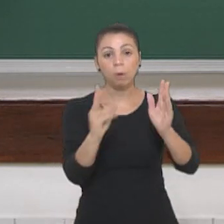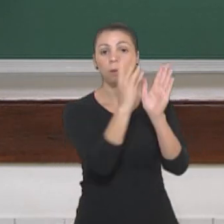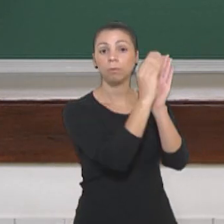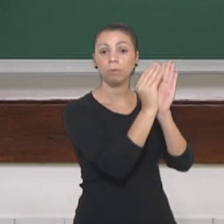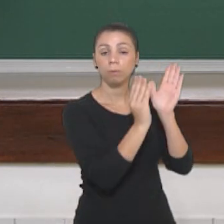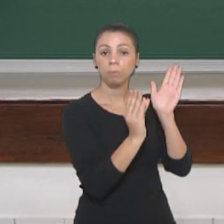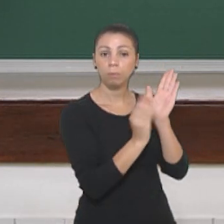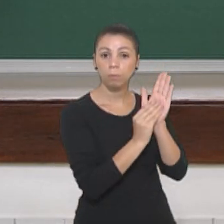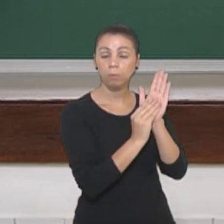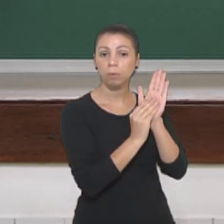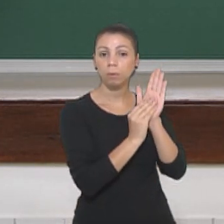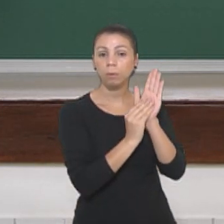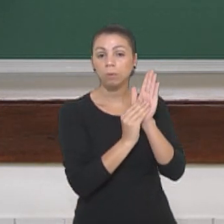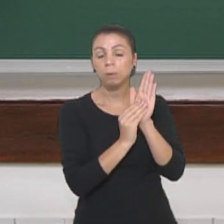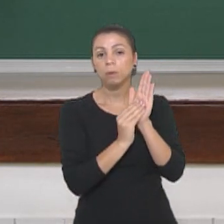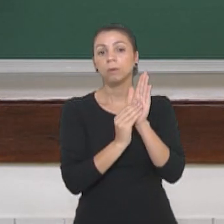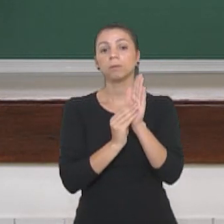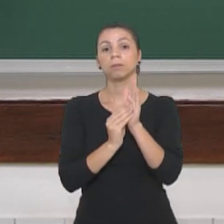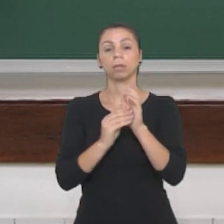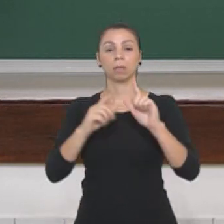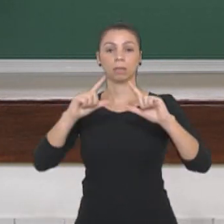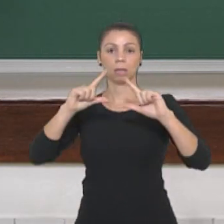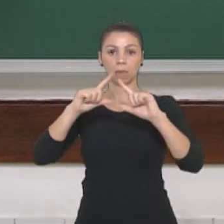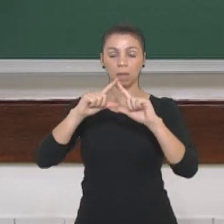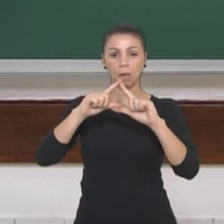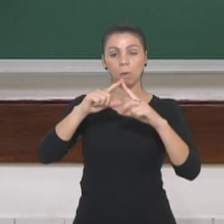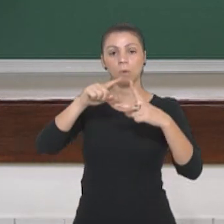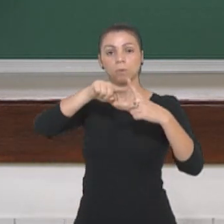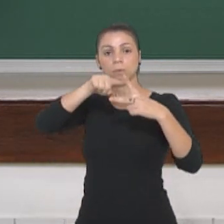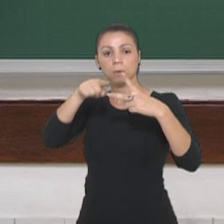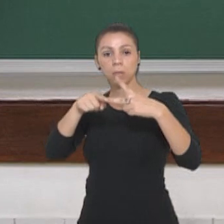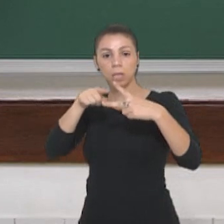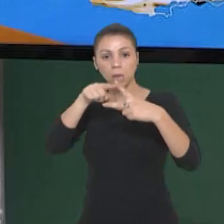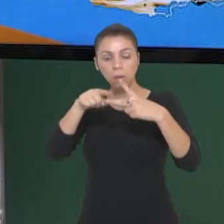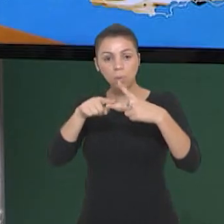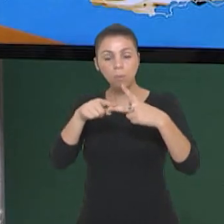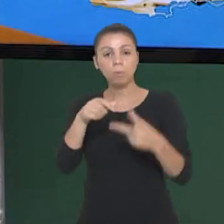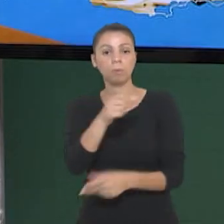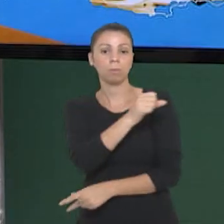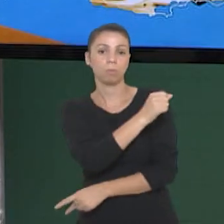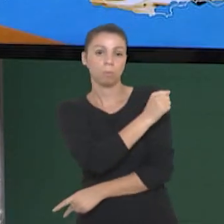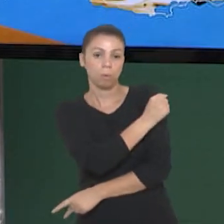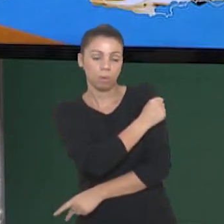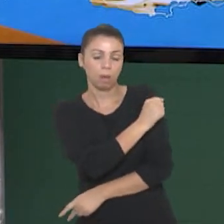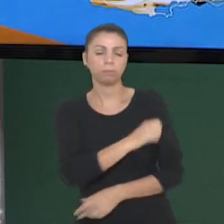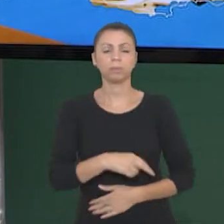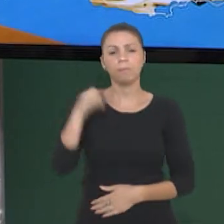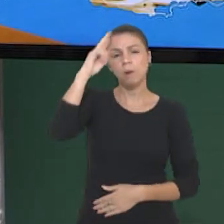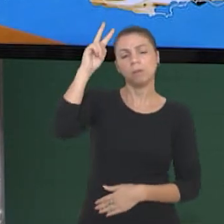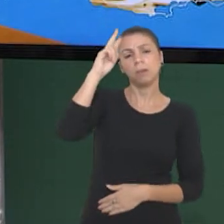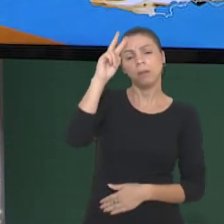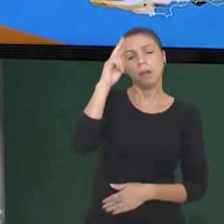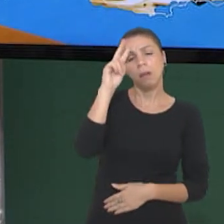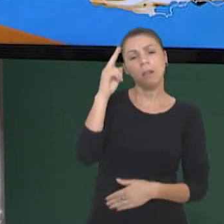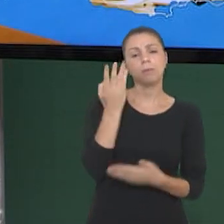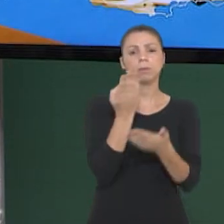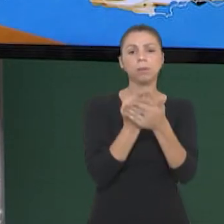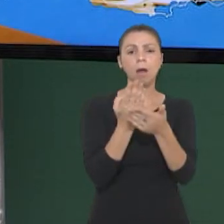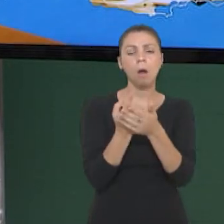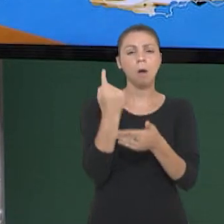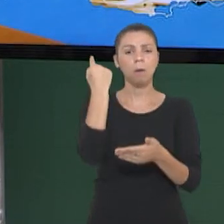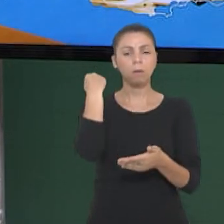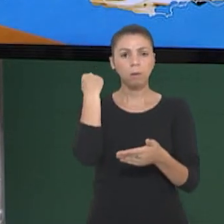conteúdo de ângulos e triângulos do 8º ano. Vocês lembram da última aula que nós falamos sobre classificação